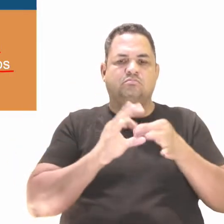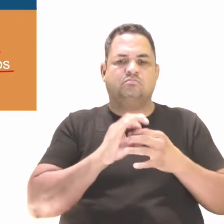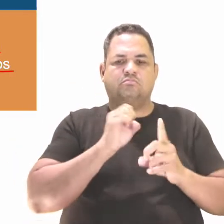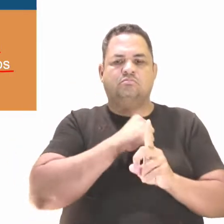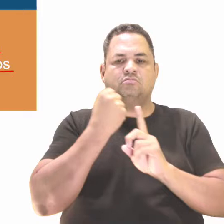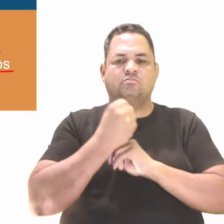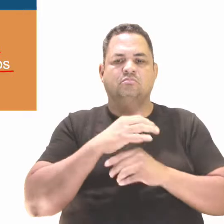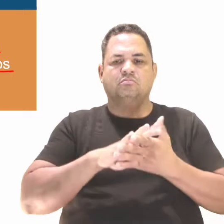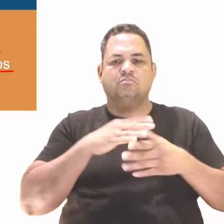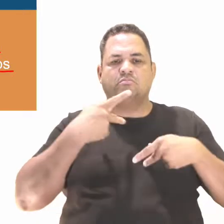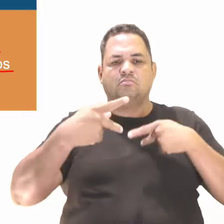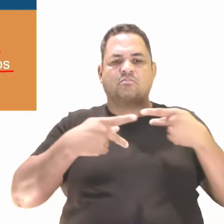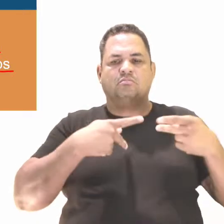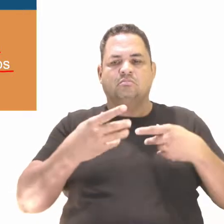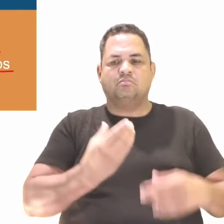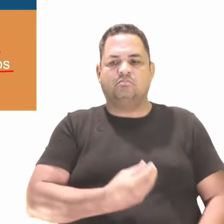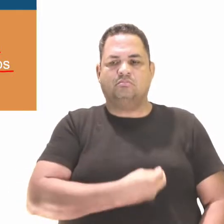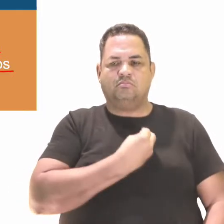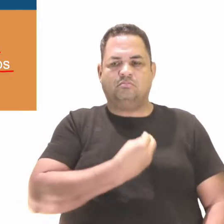de vida.